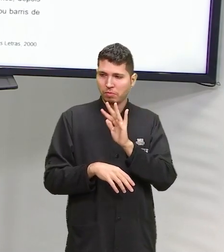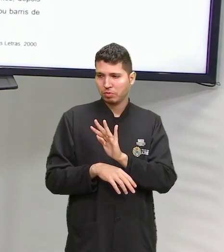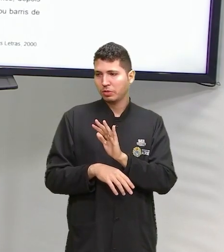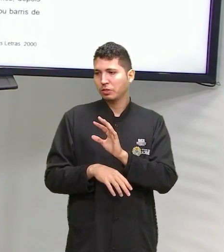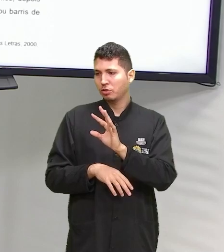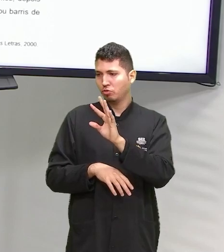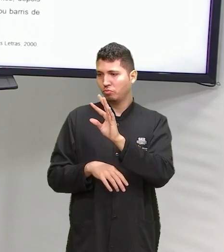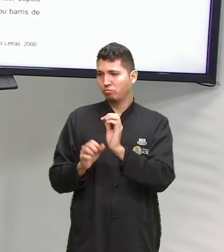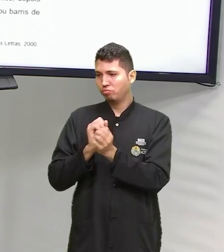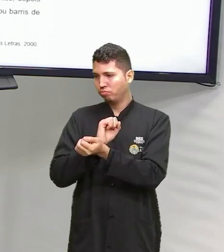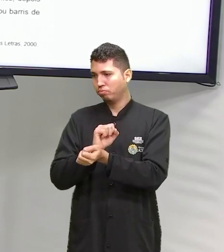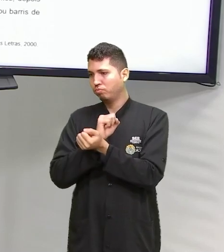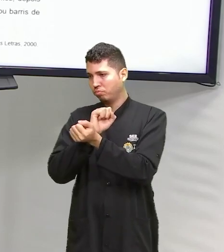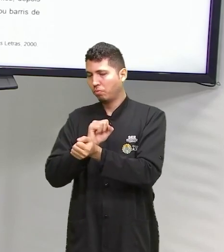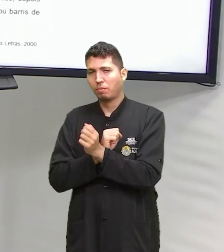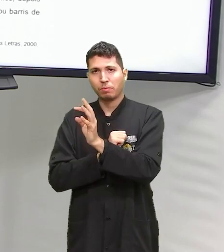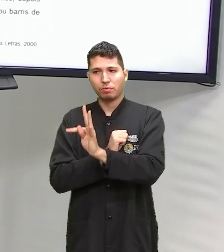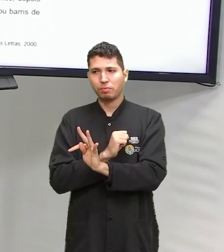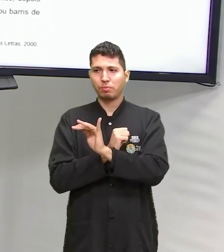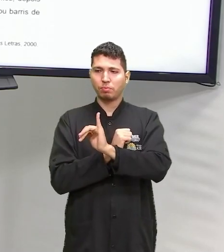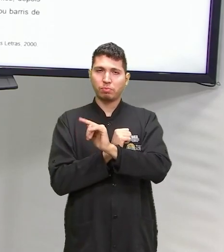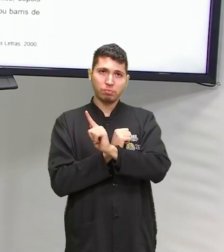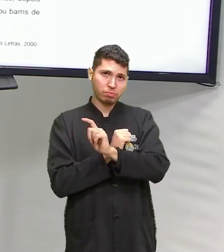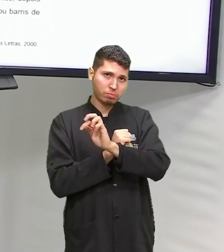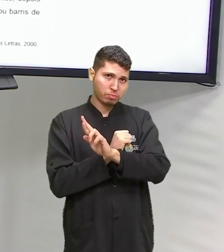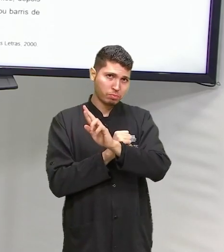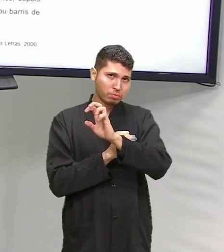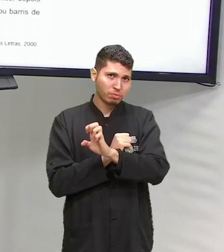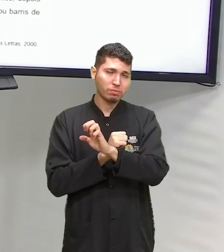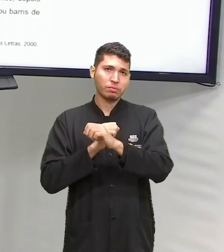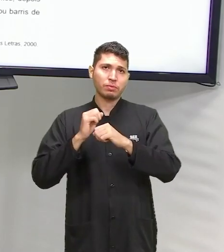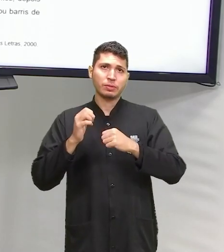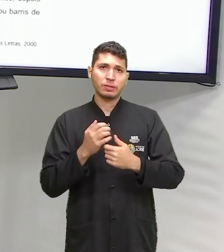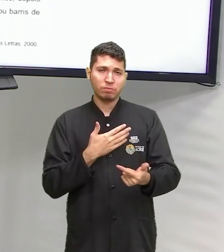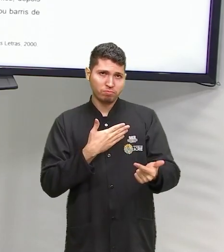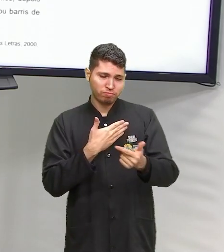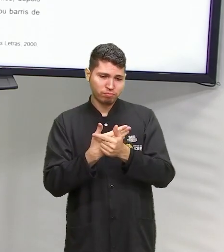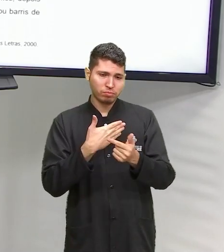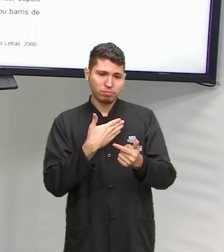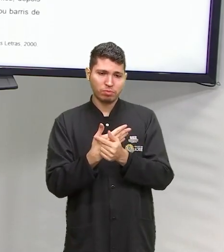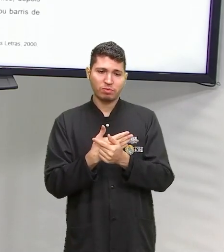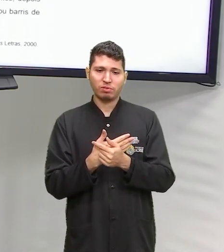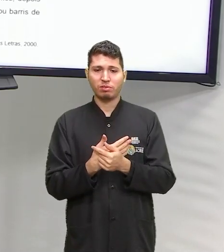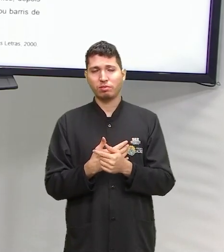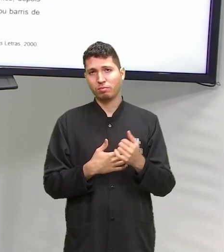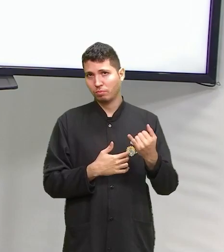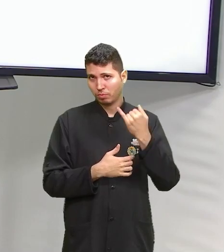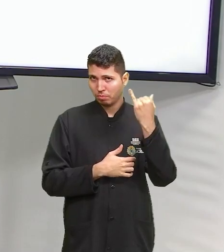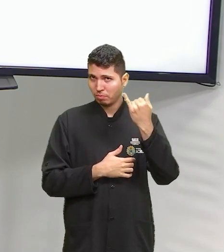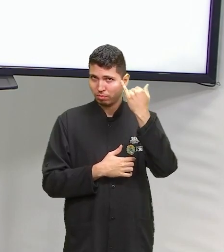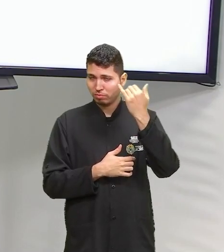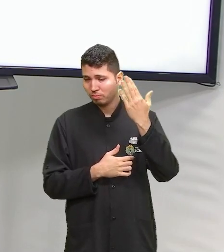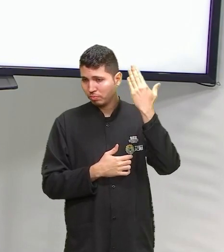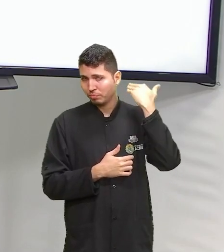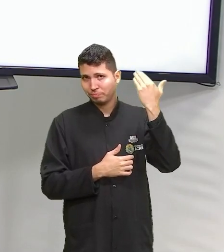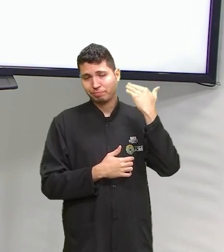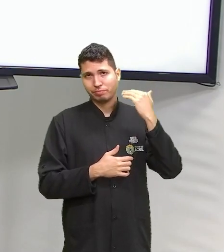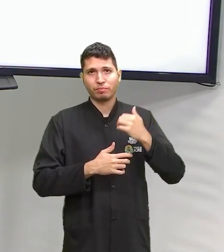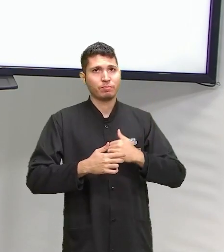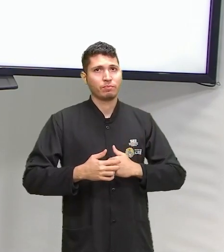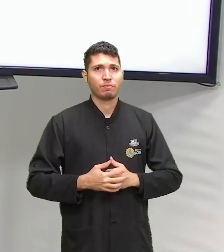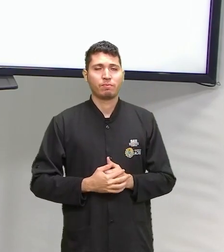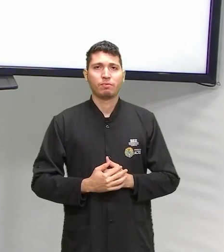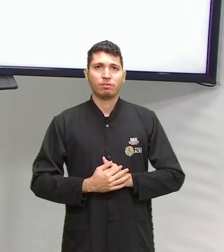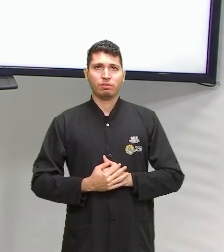explicando a função desses escravizados e mostrando ali qual era o seu papel dentro desse processo. Aí a gente vai para a questão. Diz